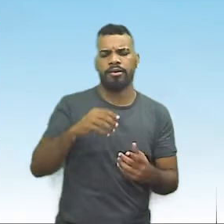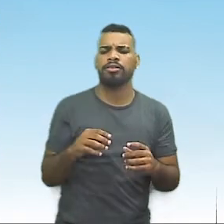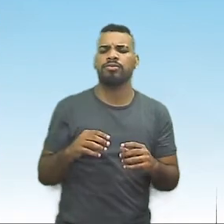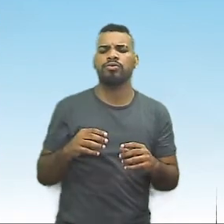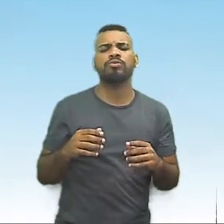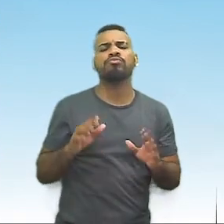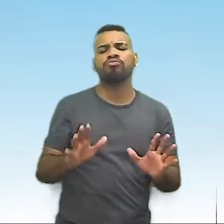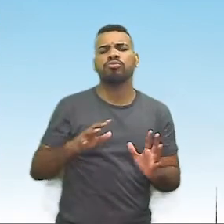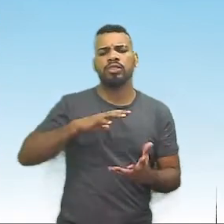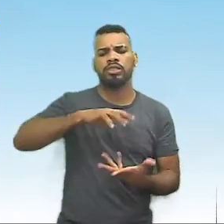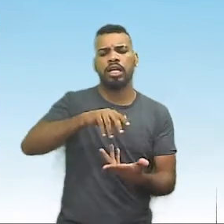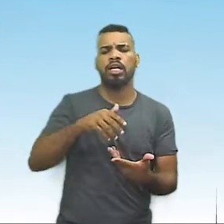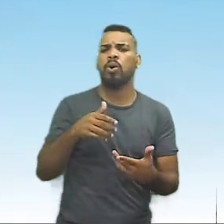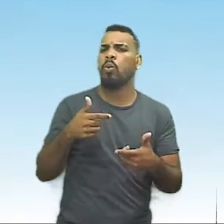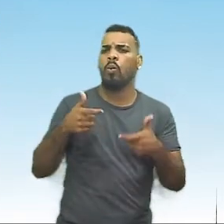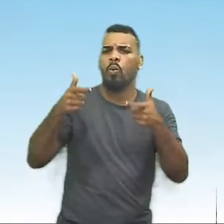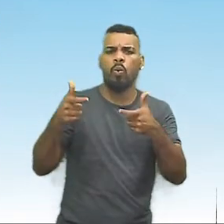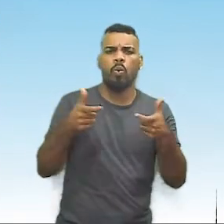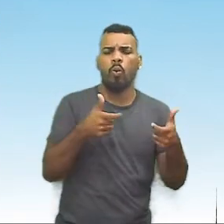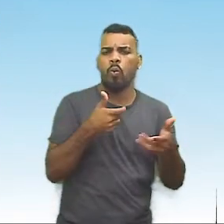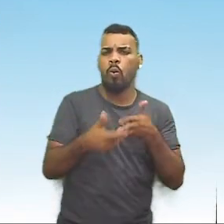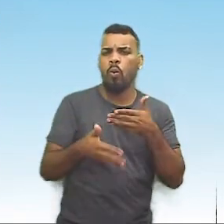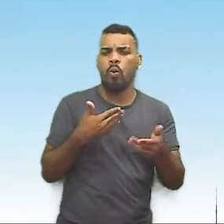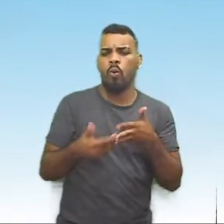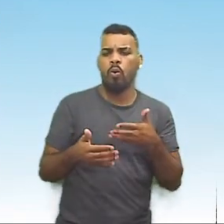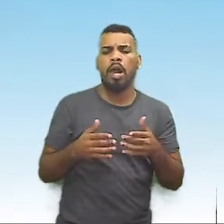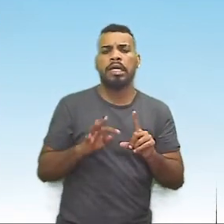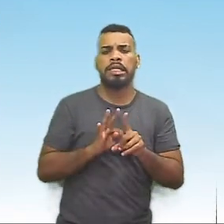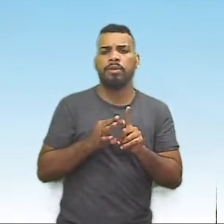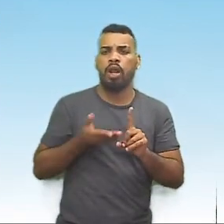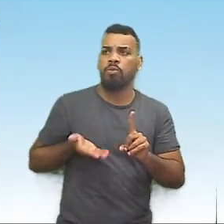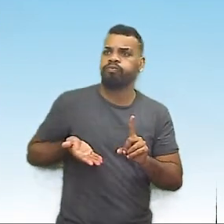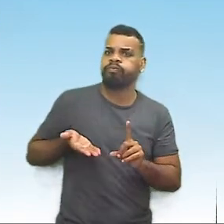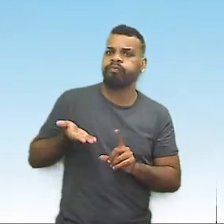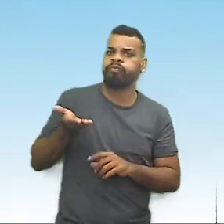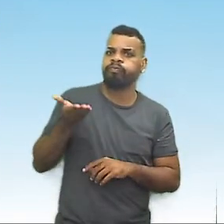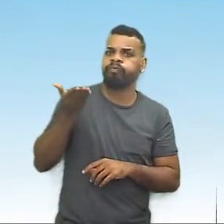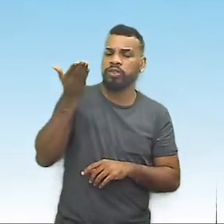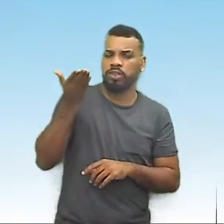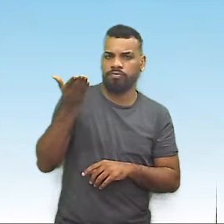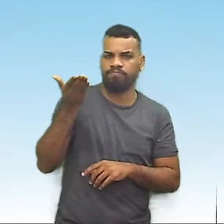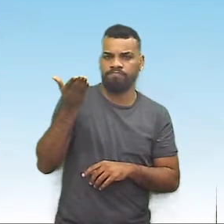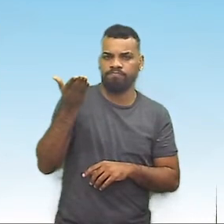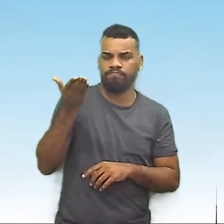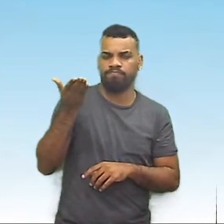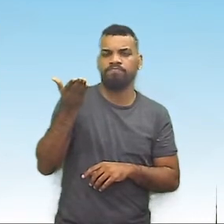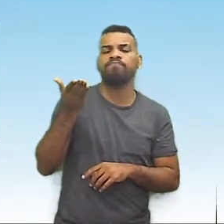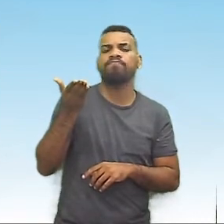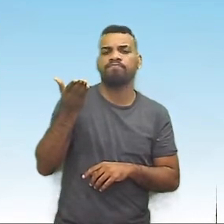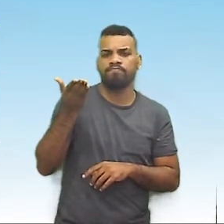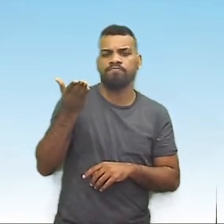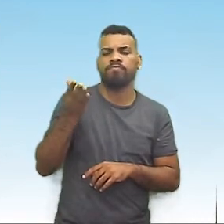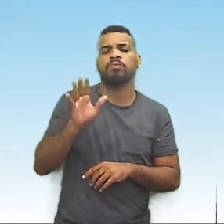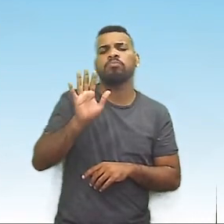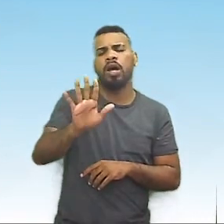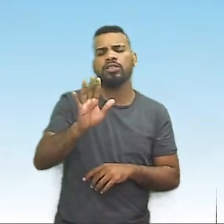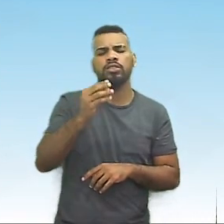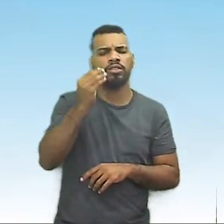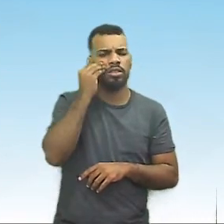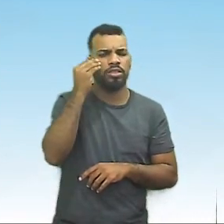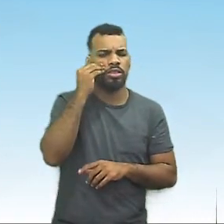da Terra, a temperatura aumenta com a profundidade. Medidas demonstram que